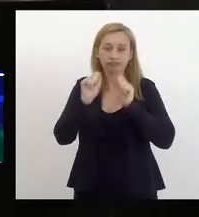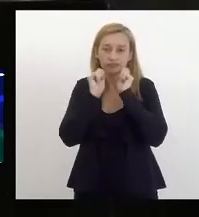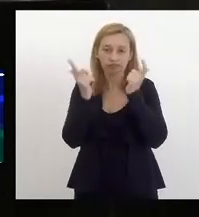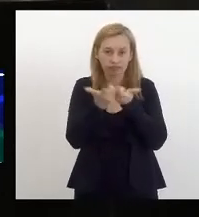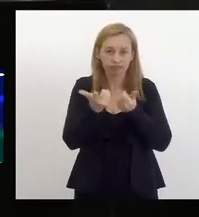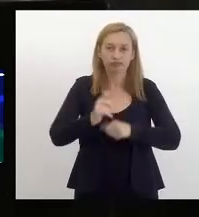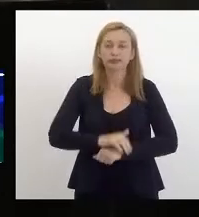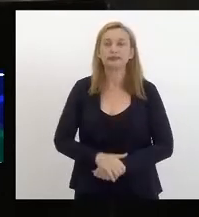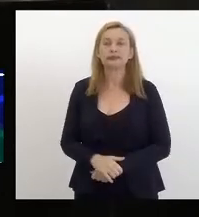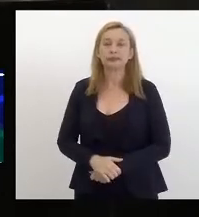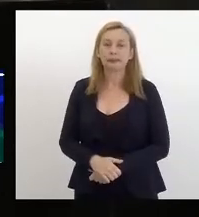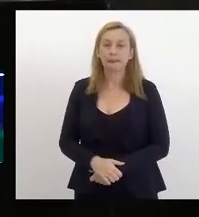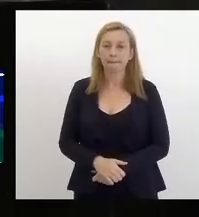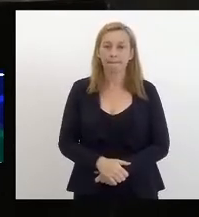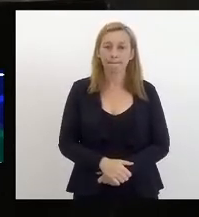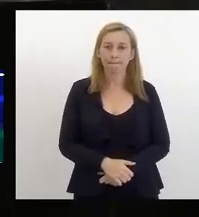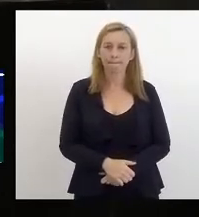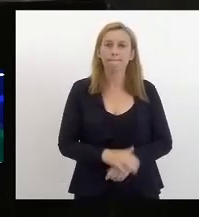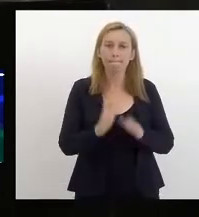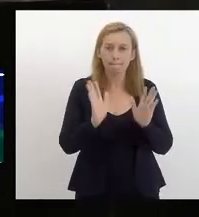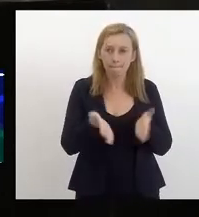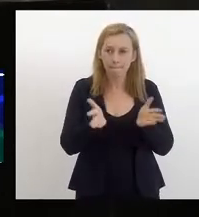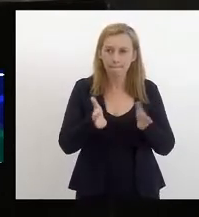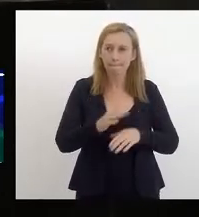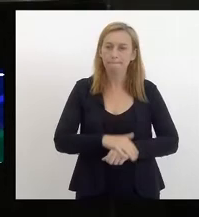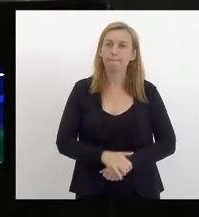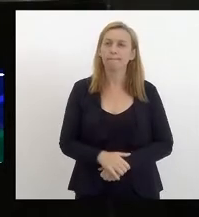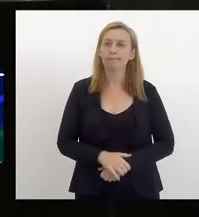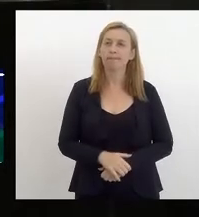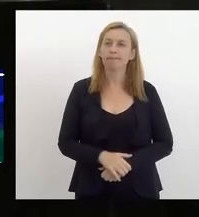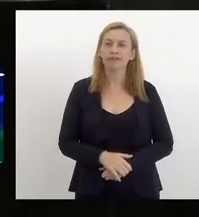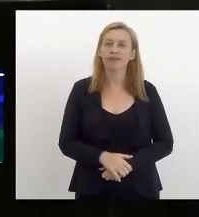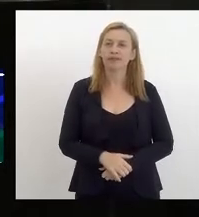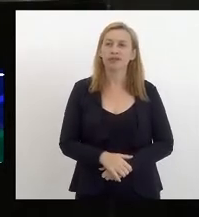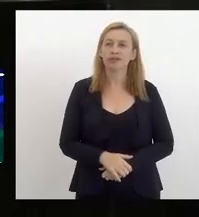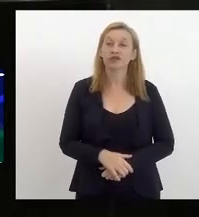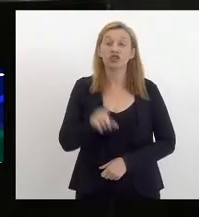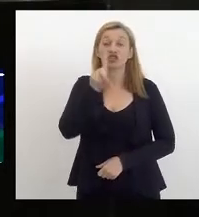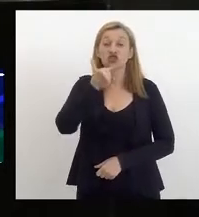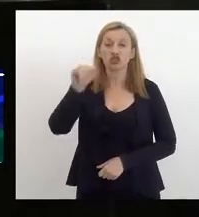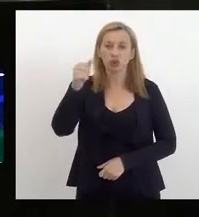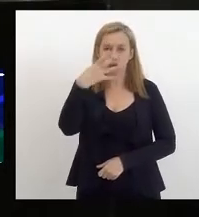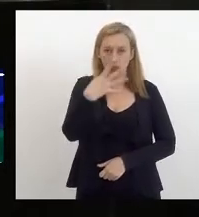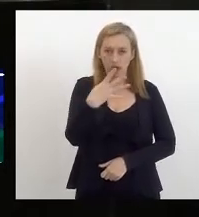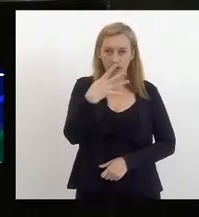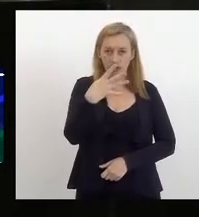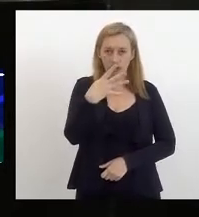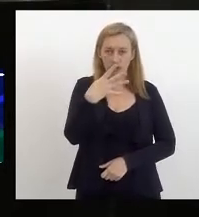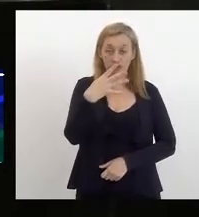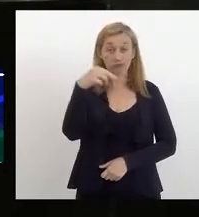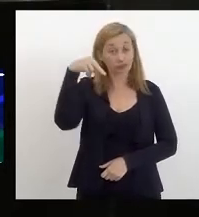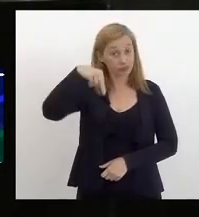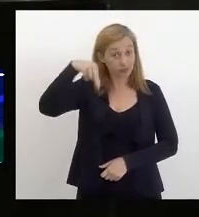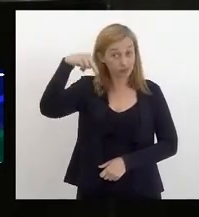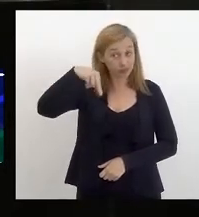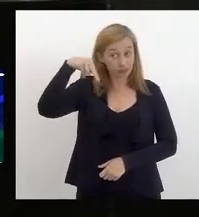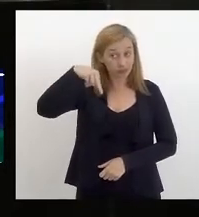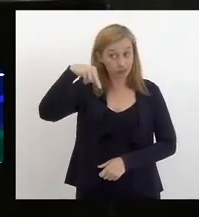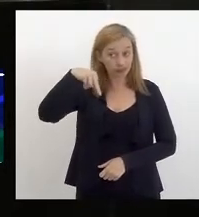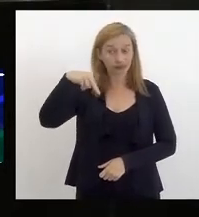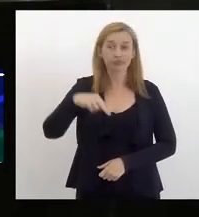Legislativa e hoje de ar quatro de novembro